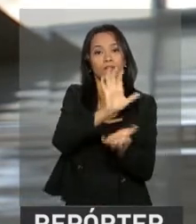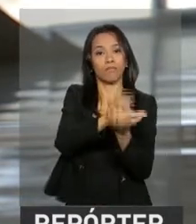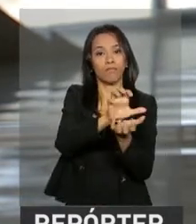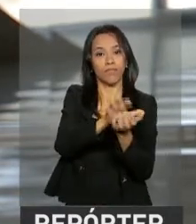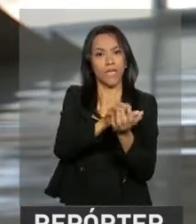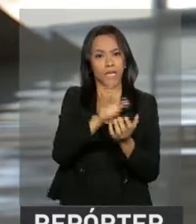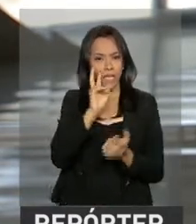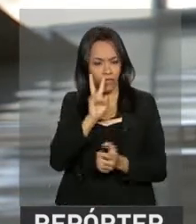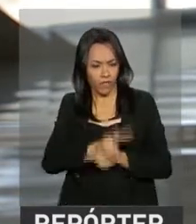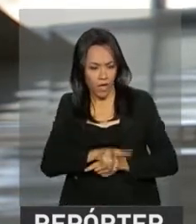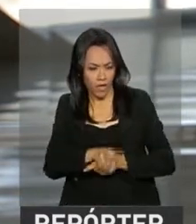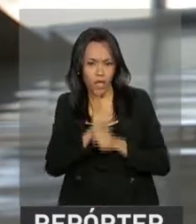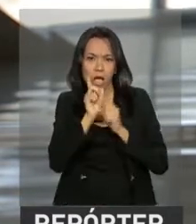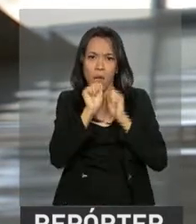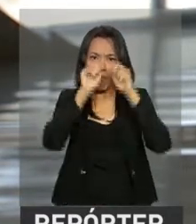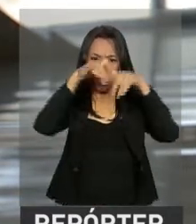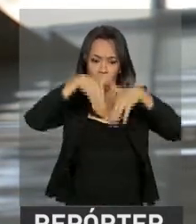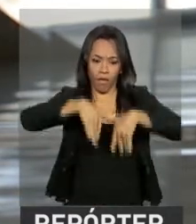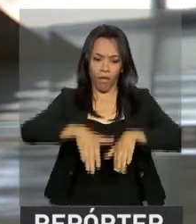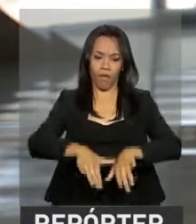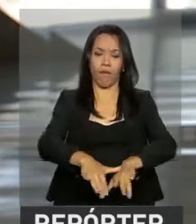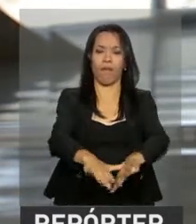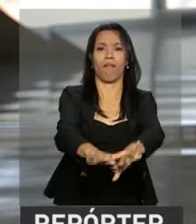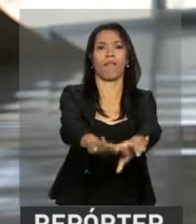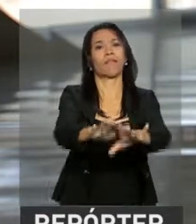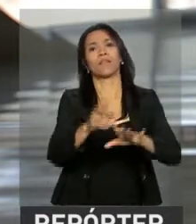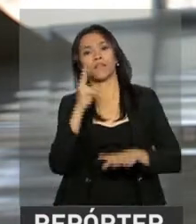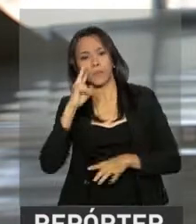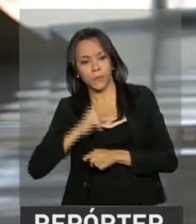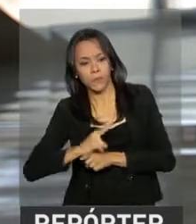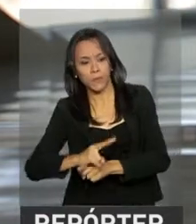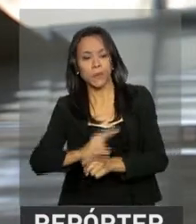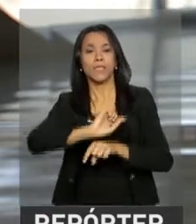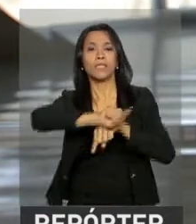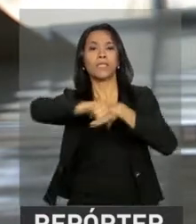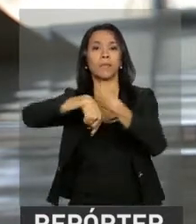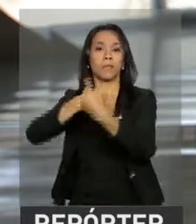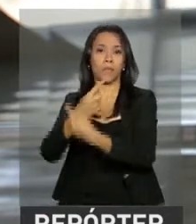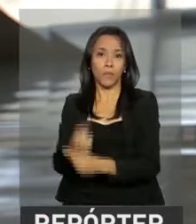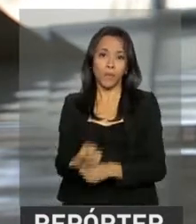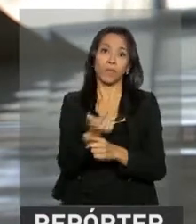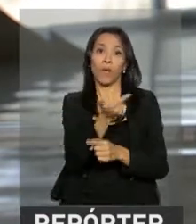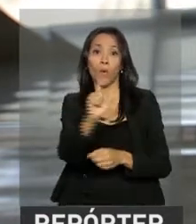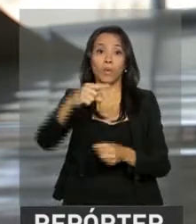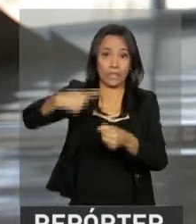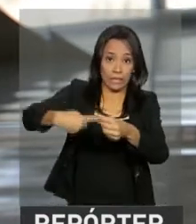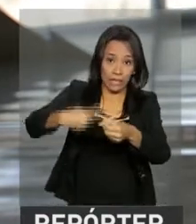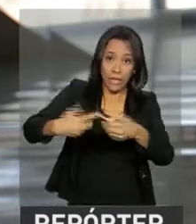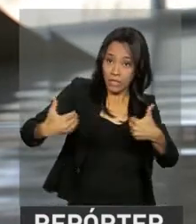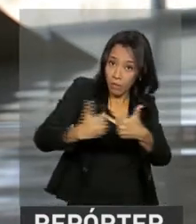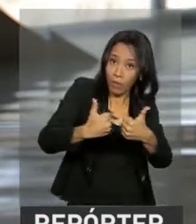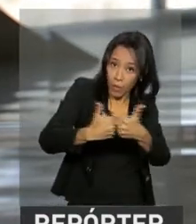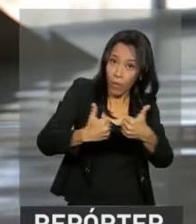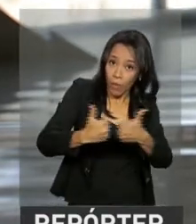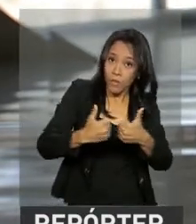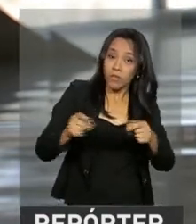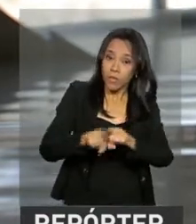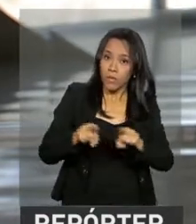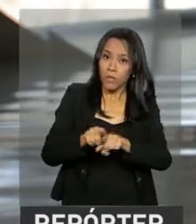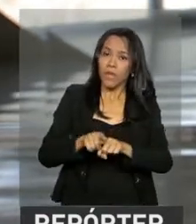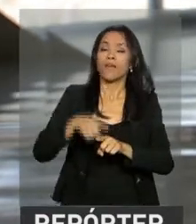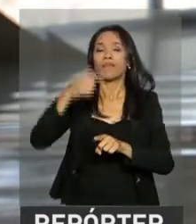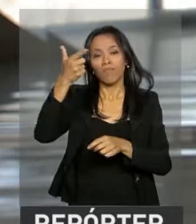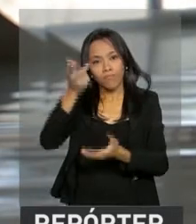barragem de jucazinho depois michel temer segue para o município de floresta onde visita à estação de bombeamento